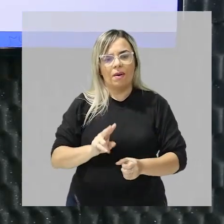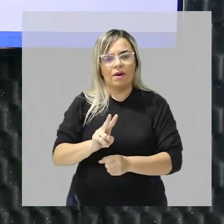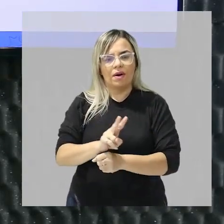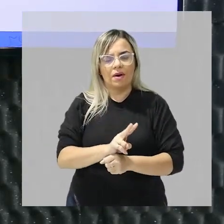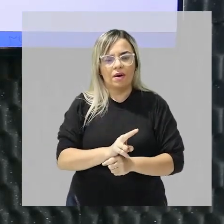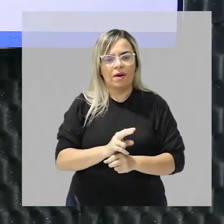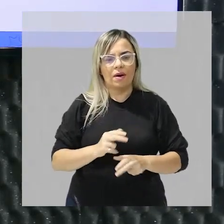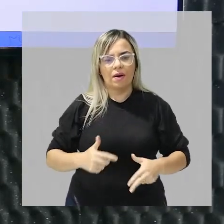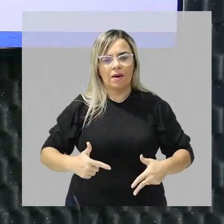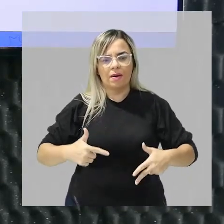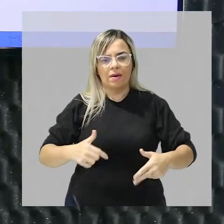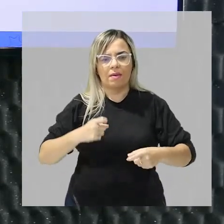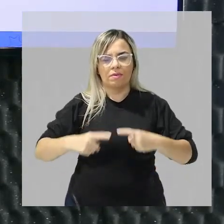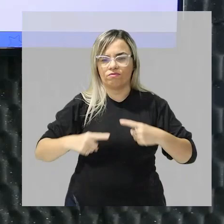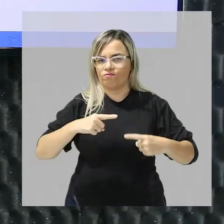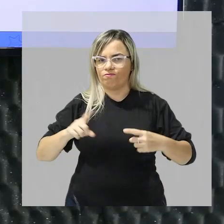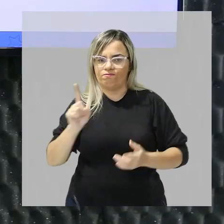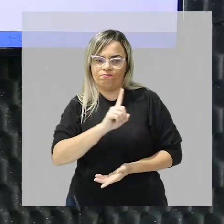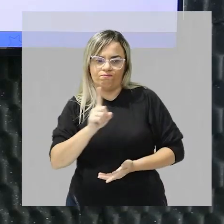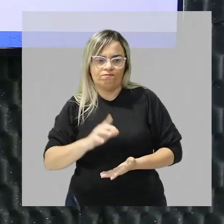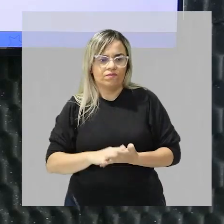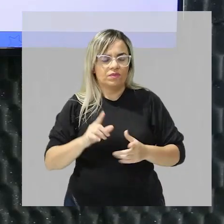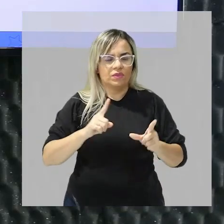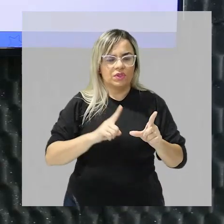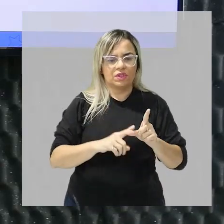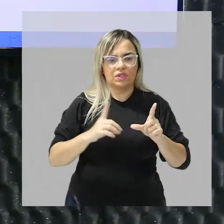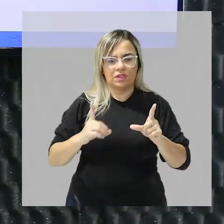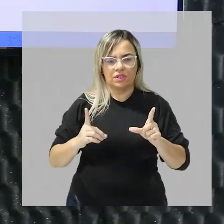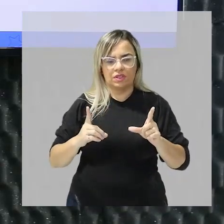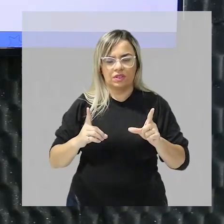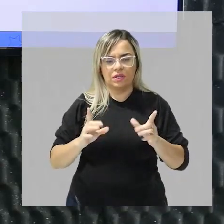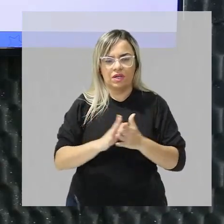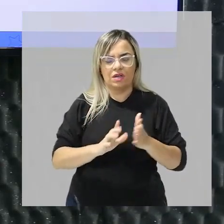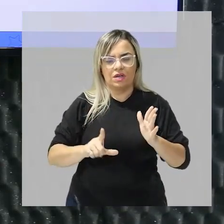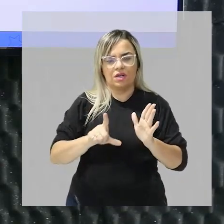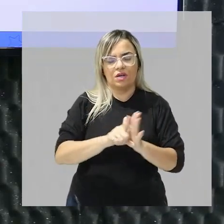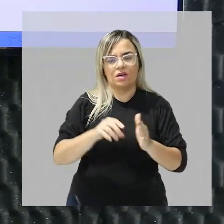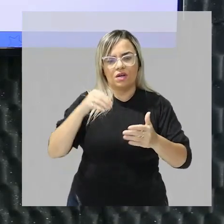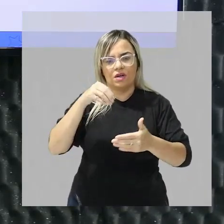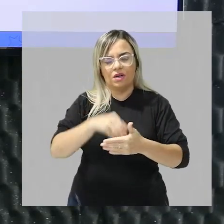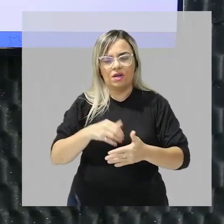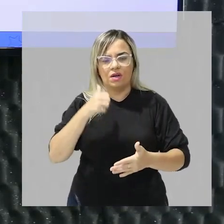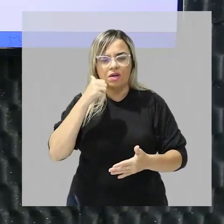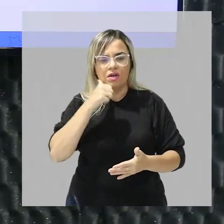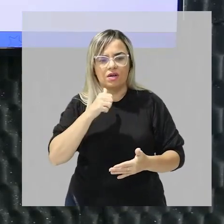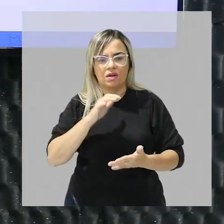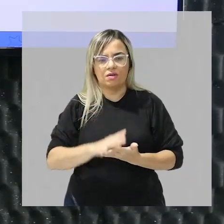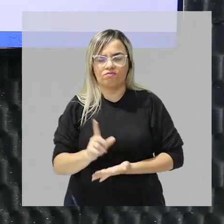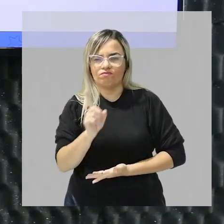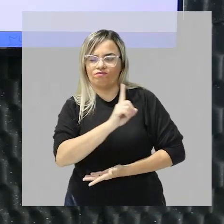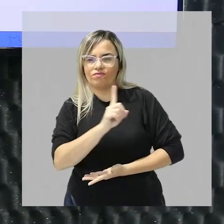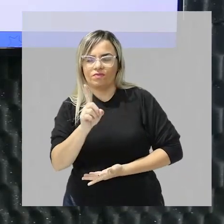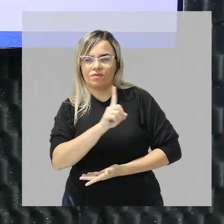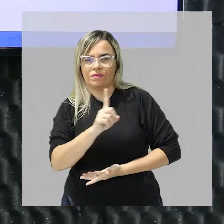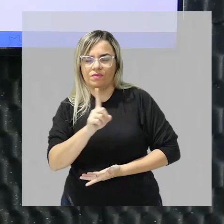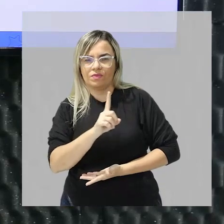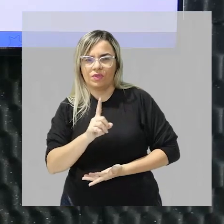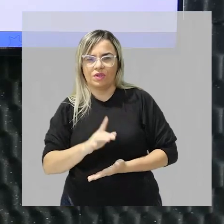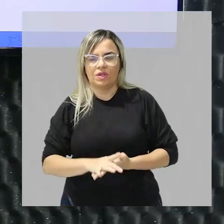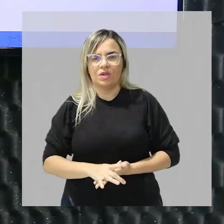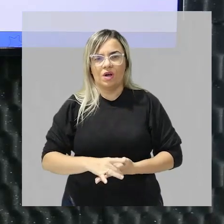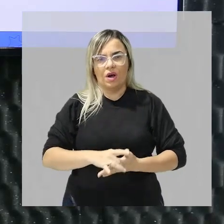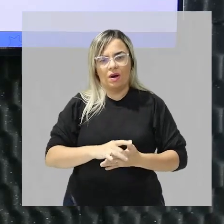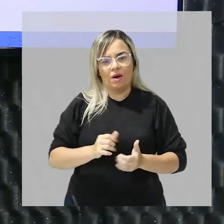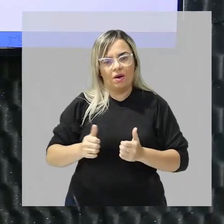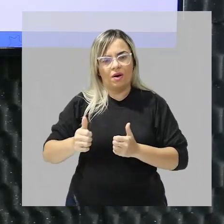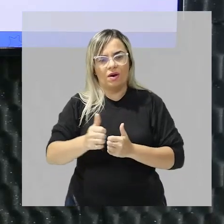questão política que é a principal. Legitimação do voto feminino. Apesar de ser uma mulher a protagonista, A questão não é o fato dela ser